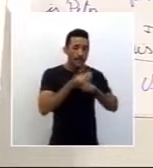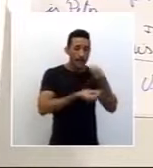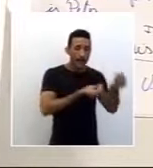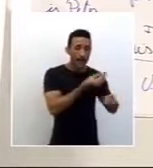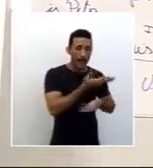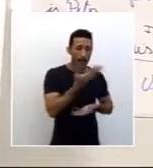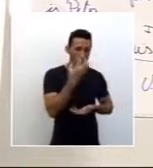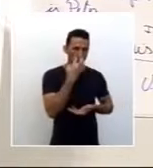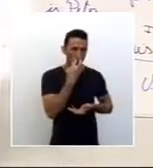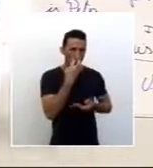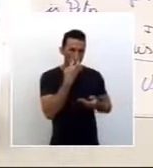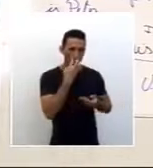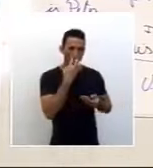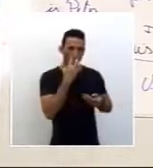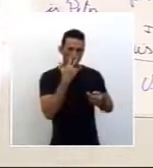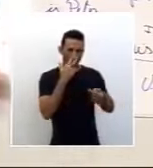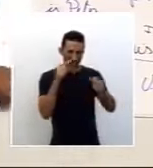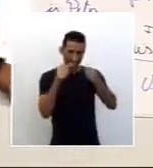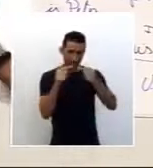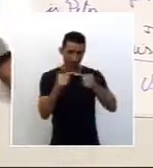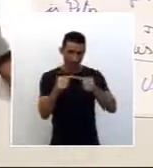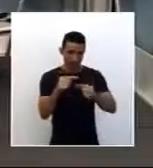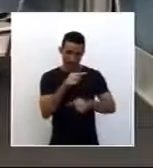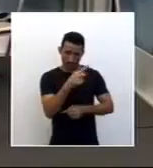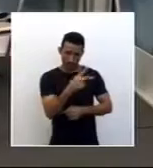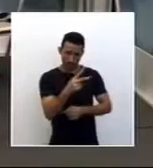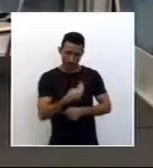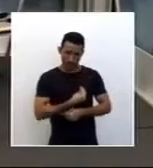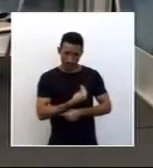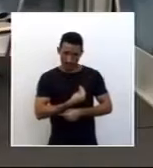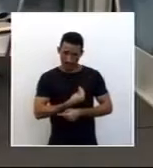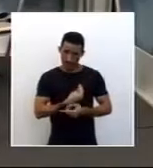animais Será que eu concordo que que Eles responderam